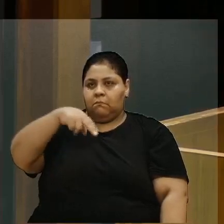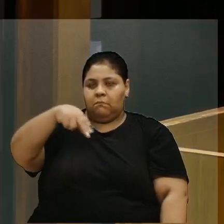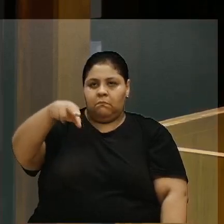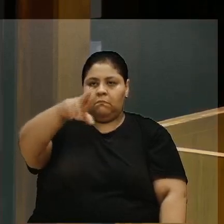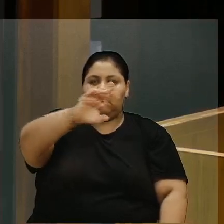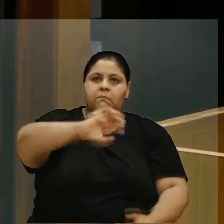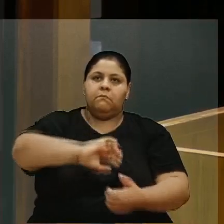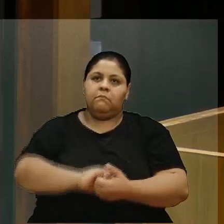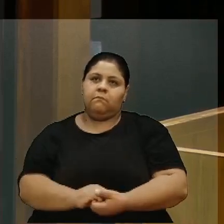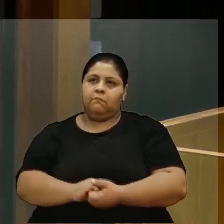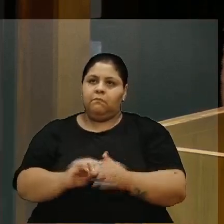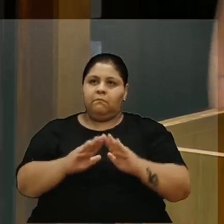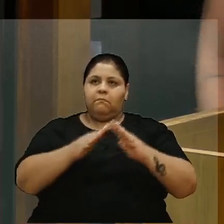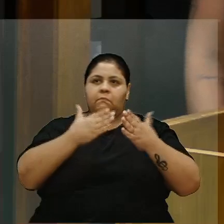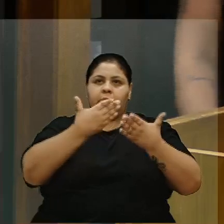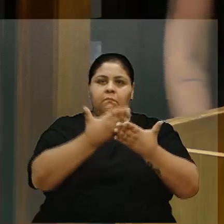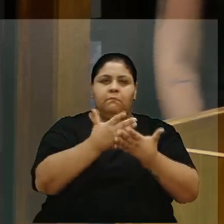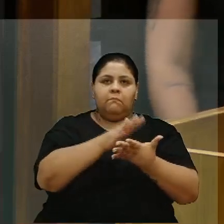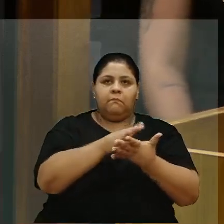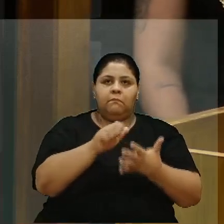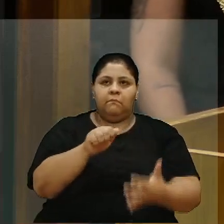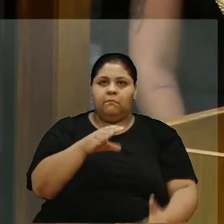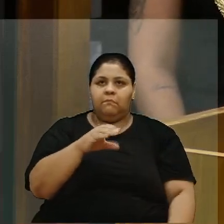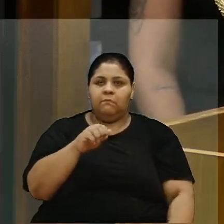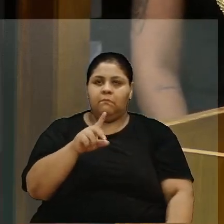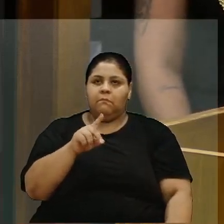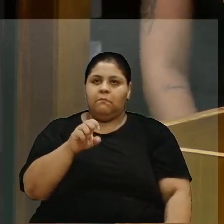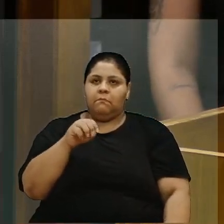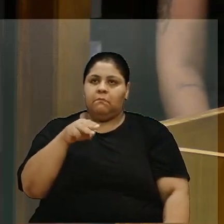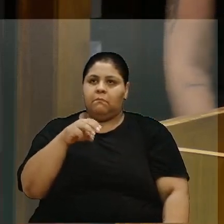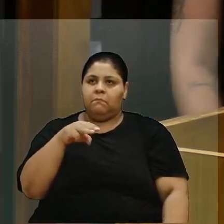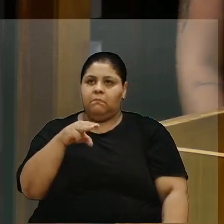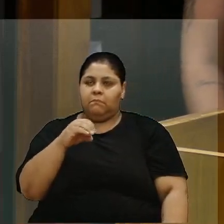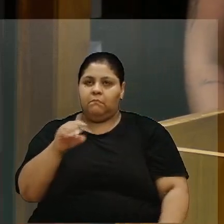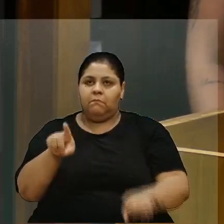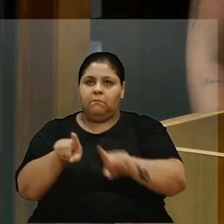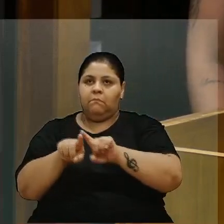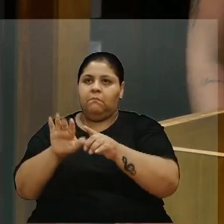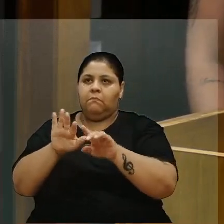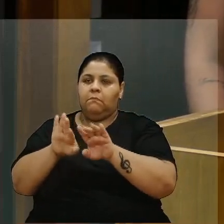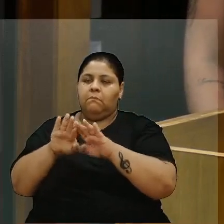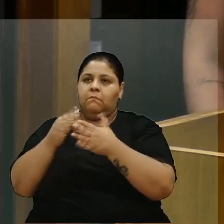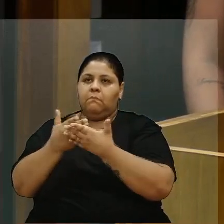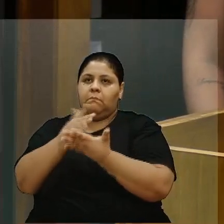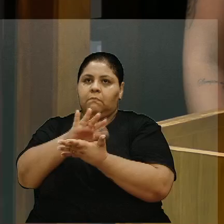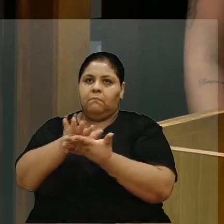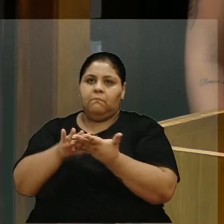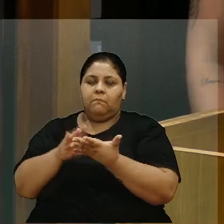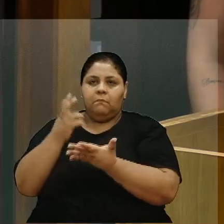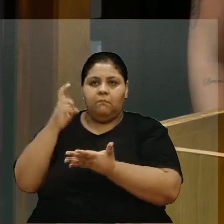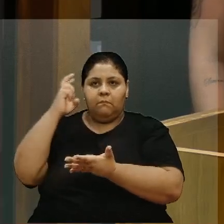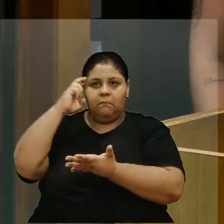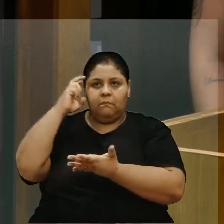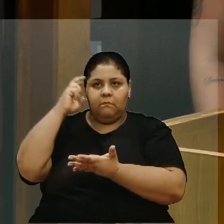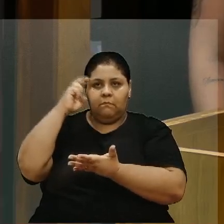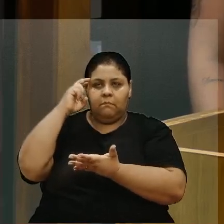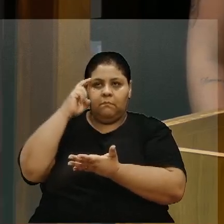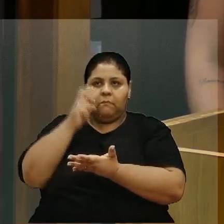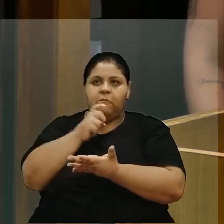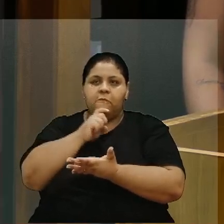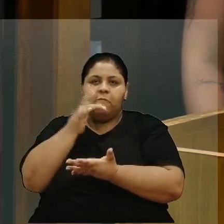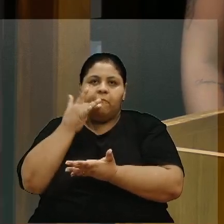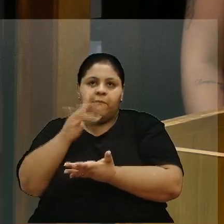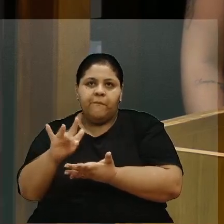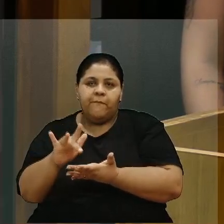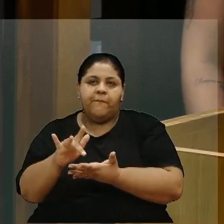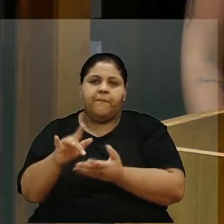agremiações: Escola de Samba Acadêmicos Pérola Negra, Escola de Samba Recreativa e Cultural Nação Verde e Branco,